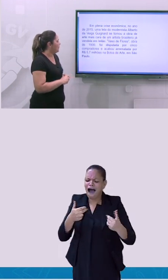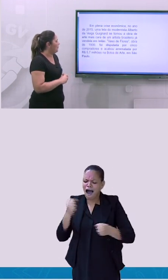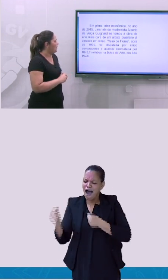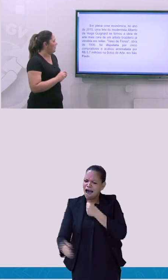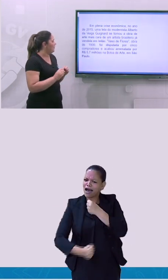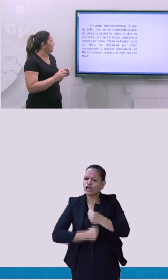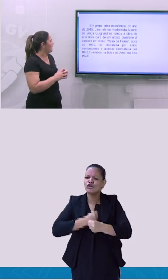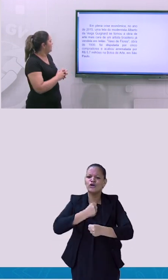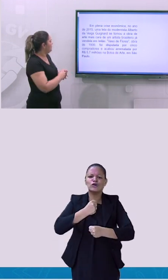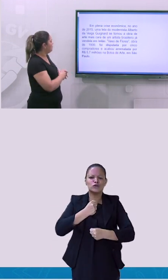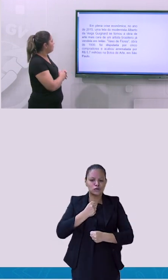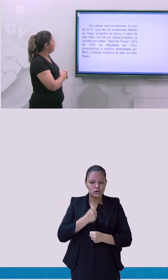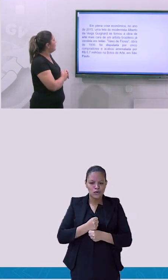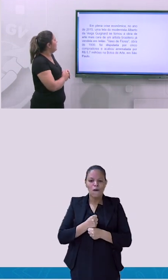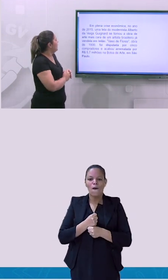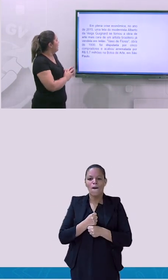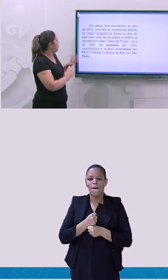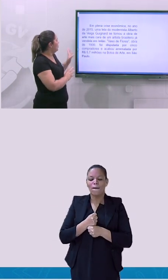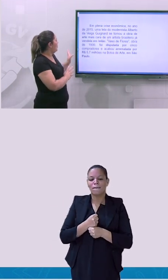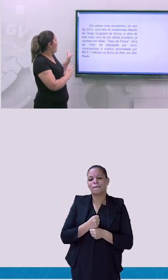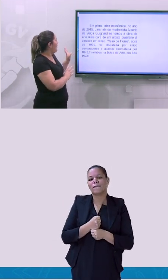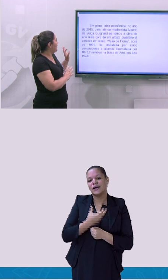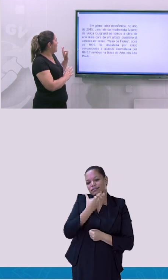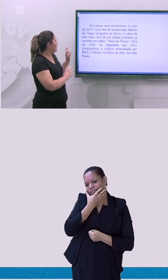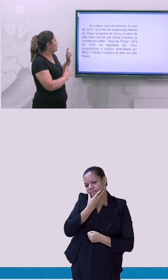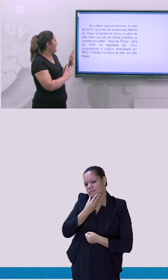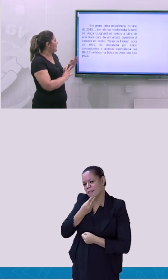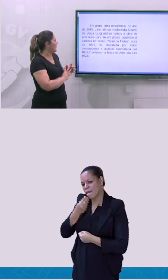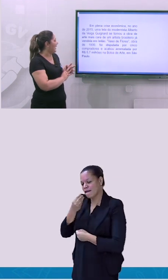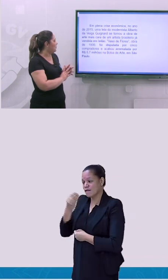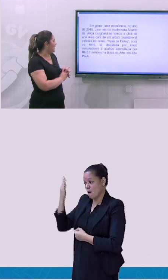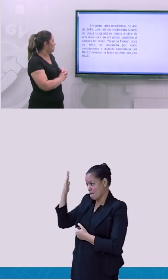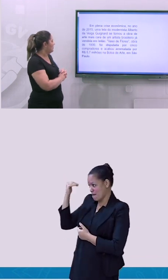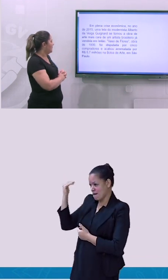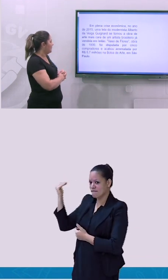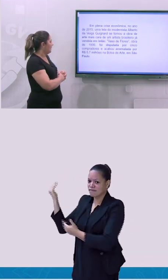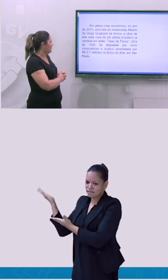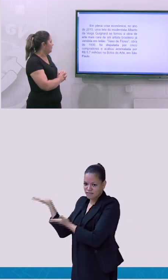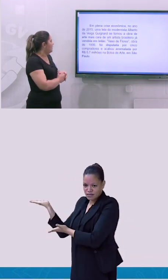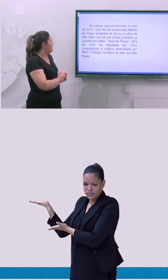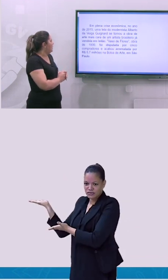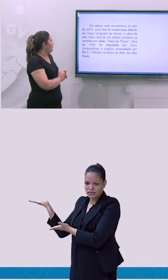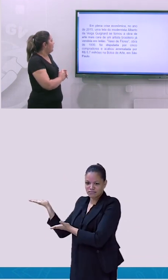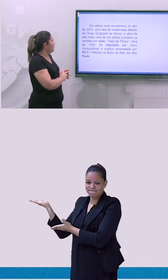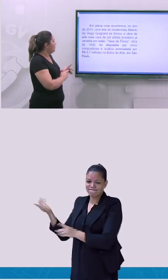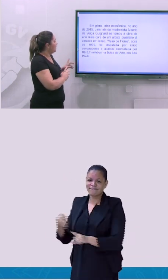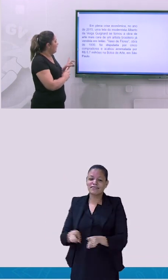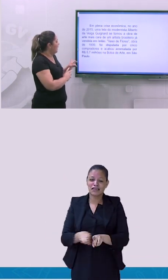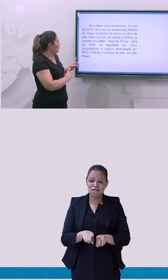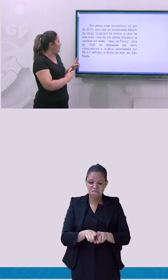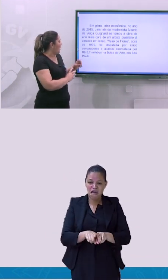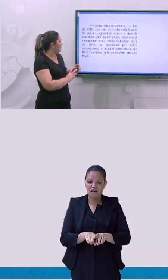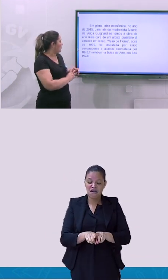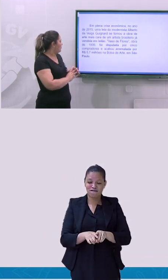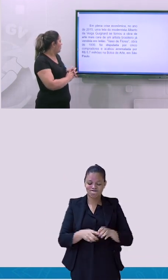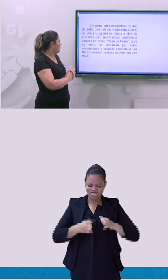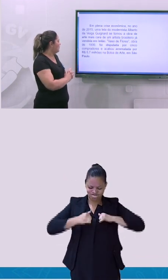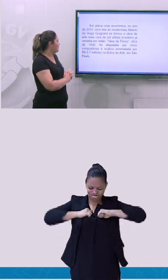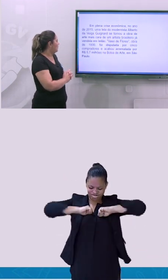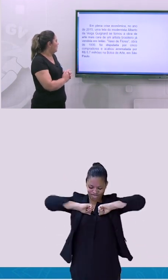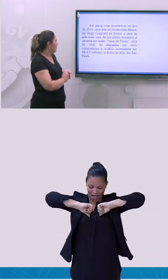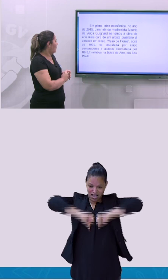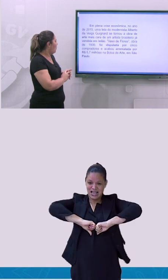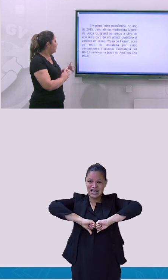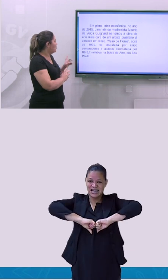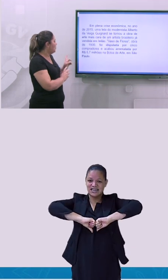dele foi vendida e se tornou a obra de arte mais cara de um artista brasileiro, Foi vendido em um leilão Vaso de